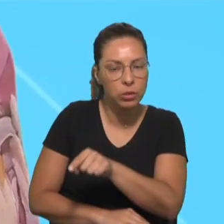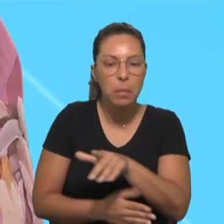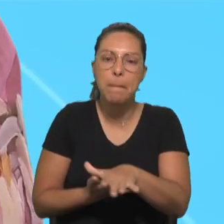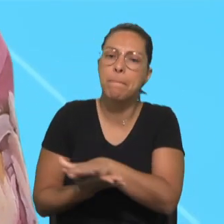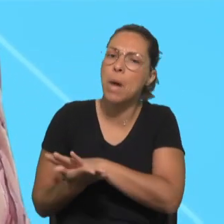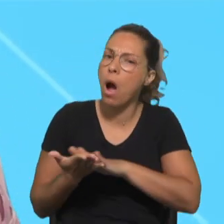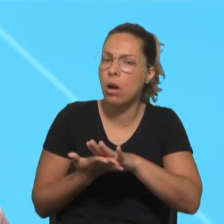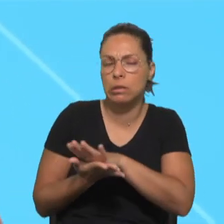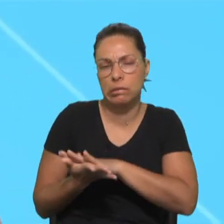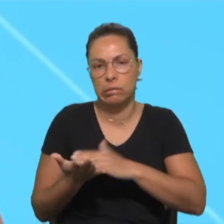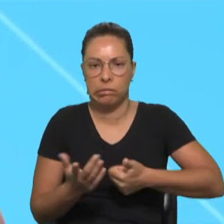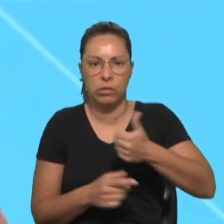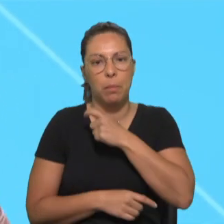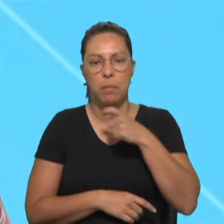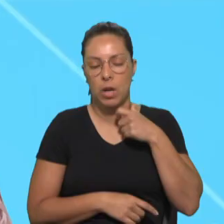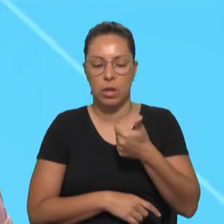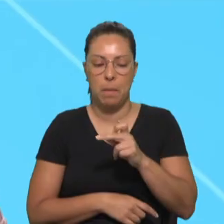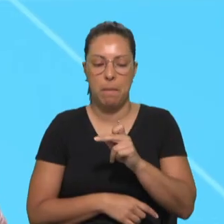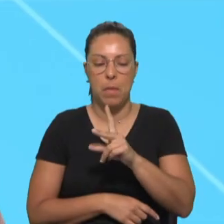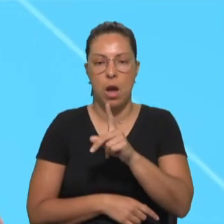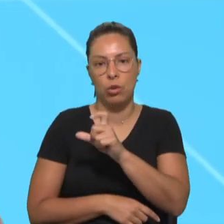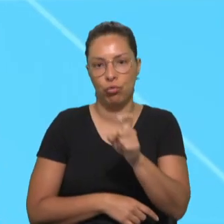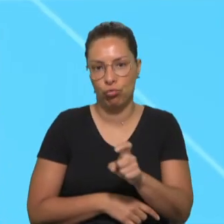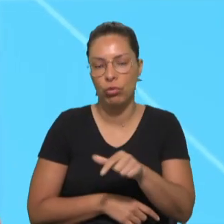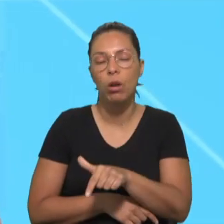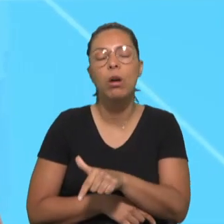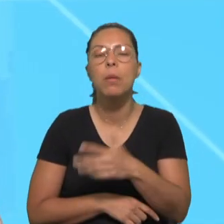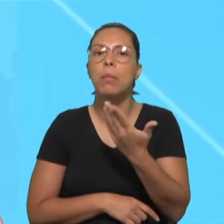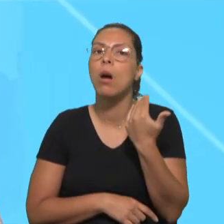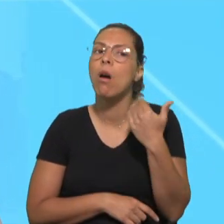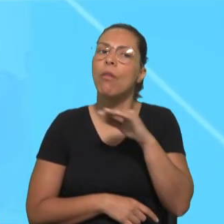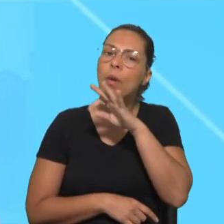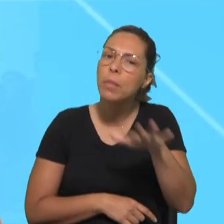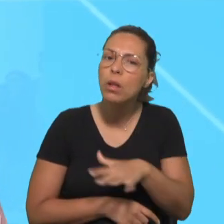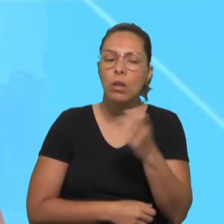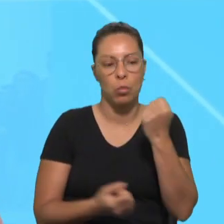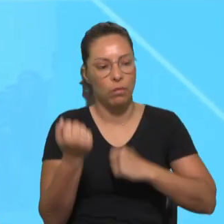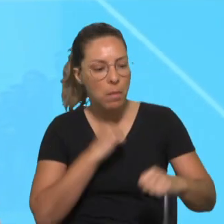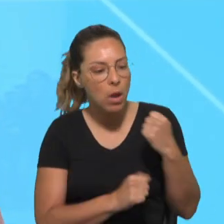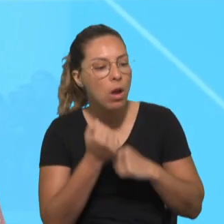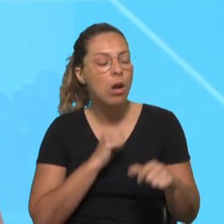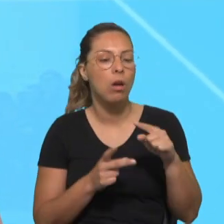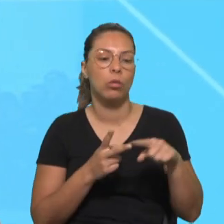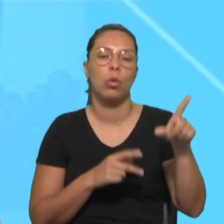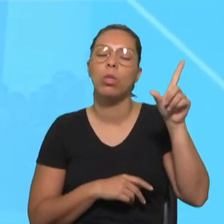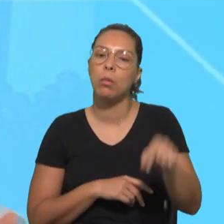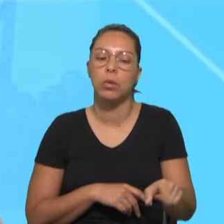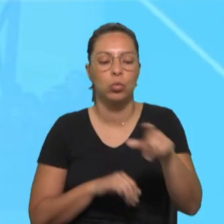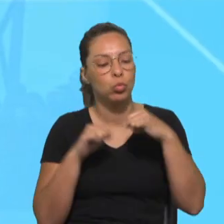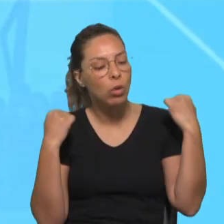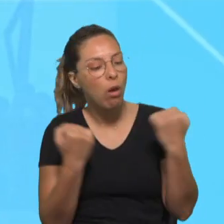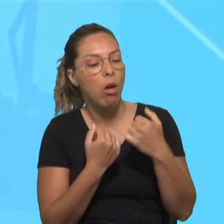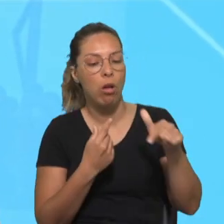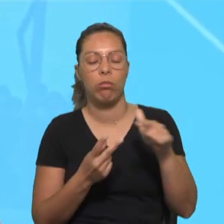atividade do Padre Brás, mas junto das famílias também, com movimentos de famílias e depois no âmbito social, com crianças,